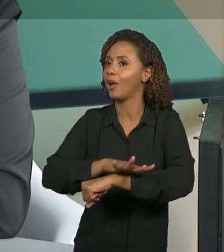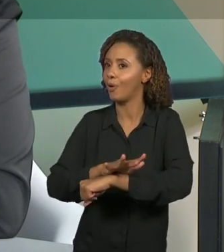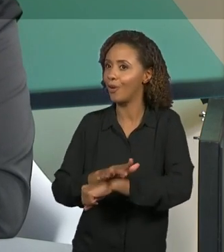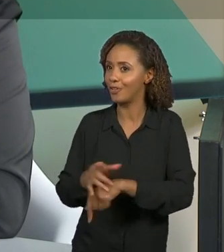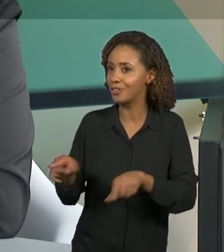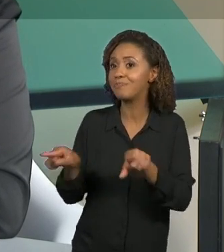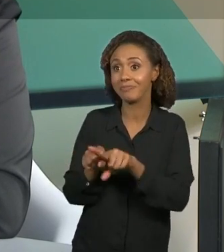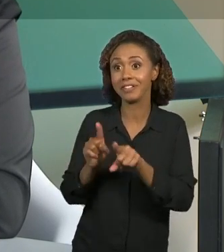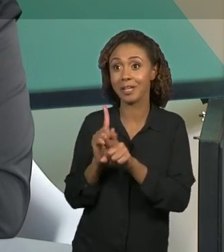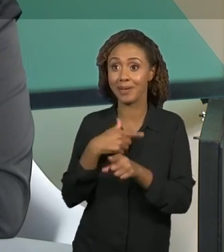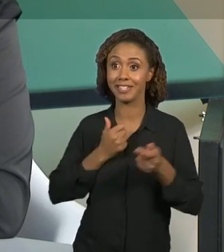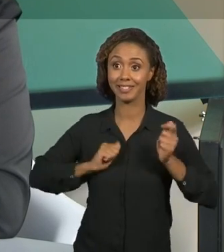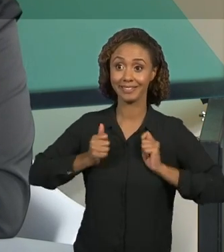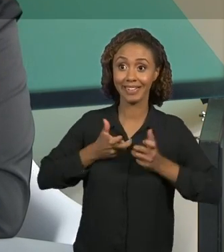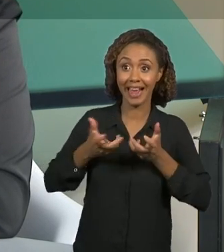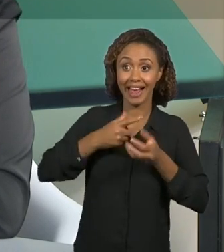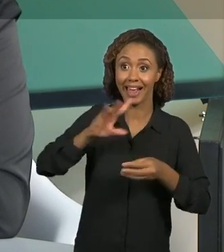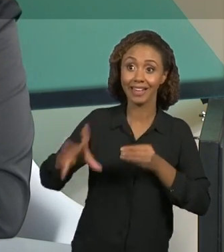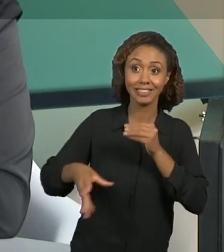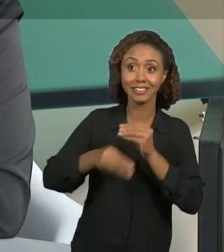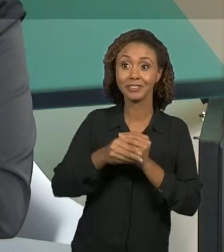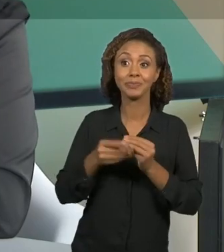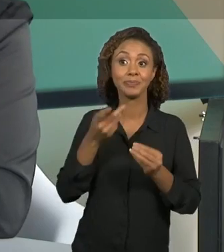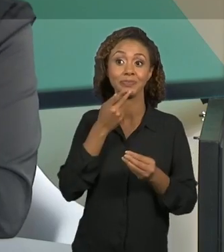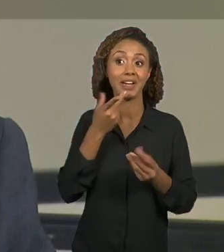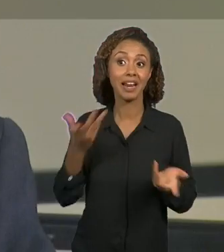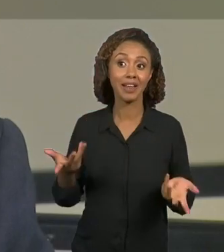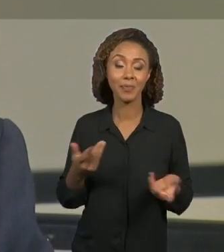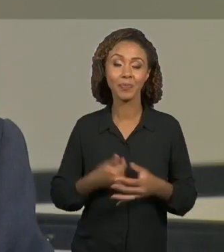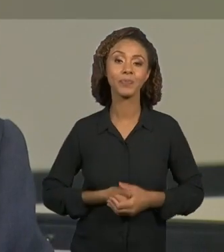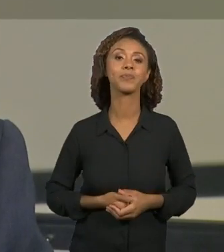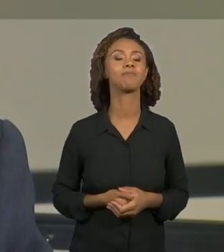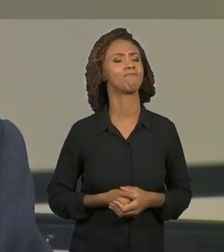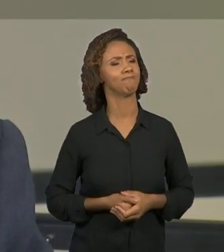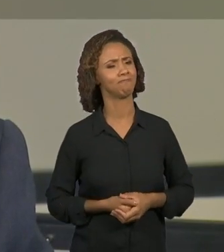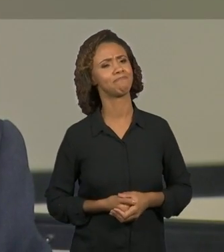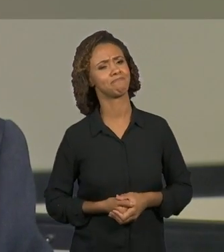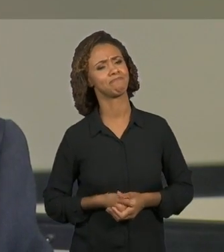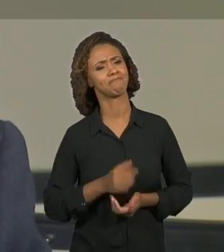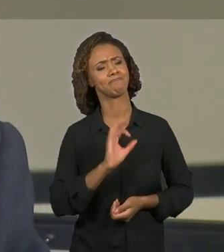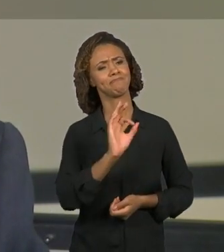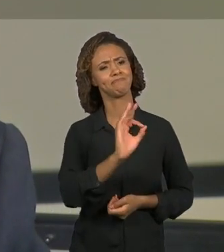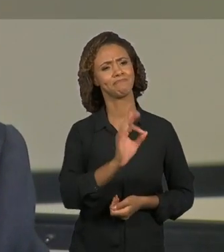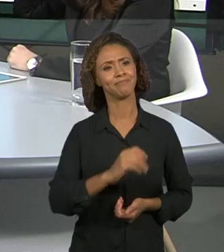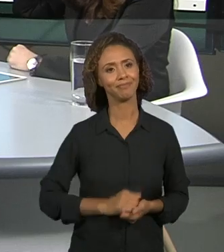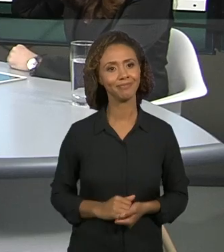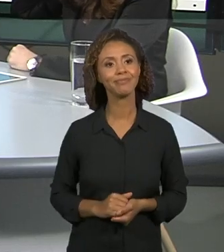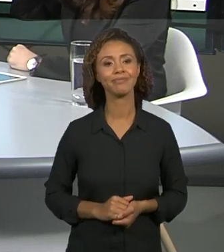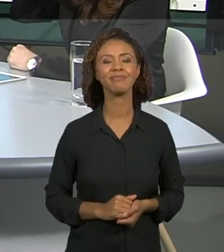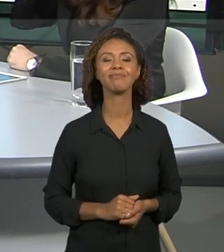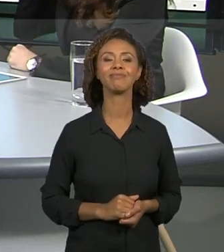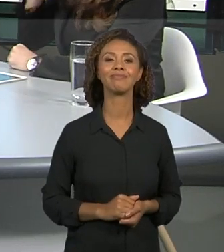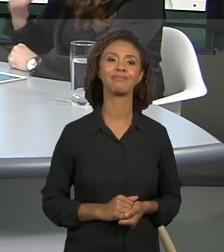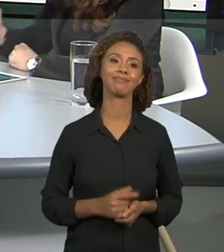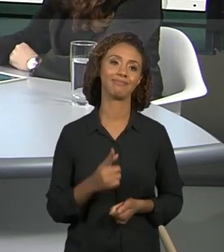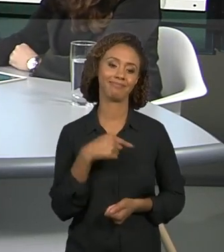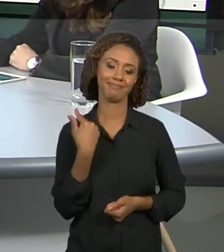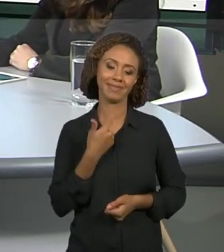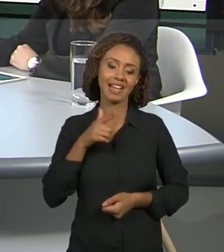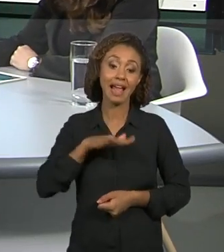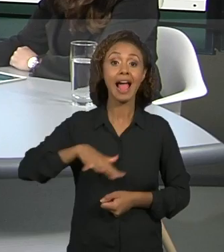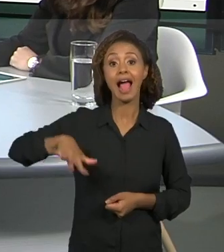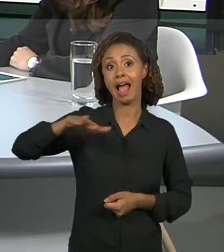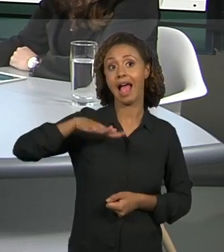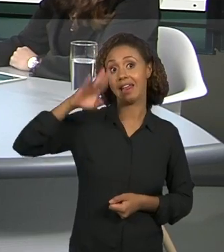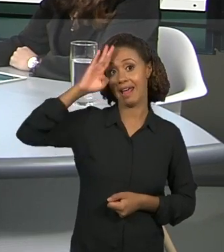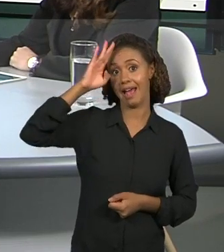mesma que quer complementar com mais alguma coisa fala do vinícius eu acho que são mais próximo do ambiente acadêmico e falou em